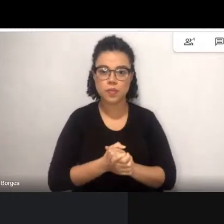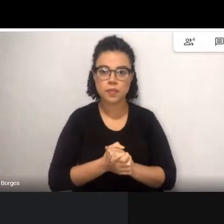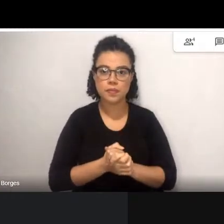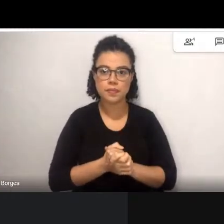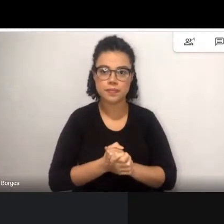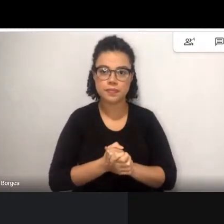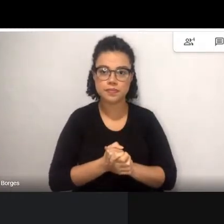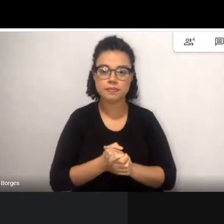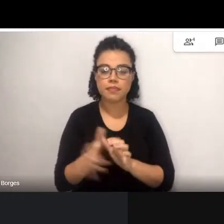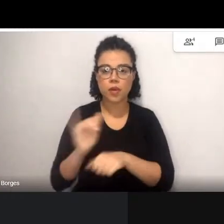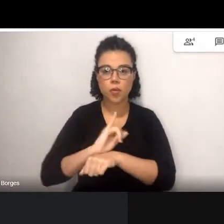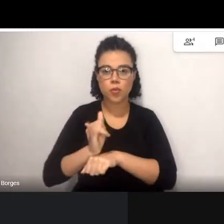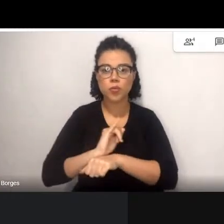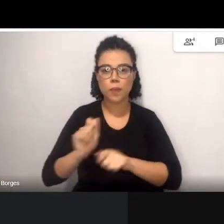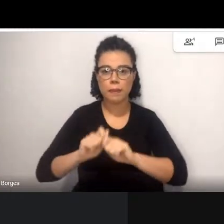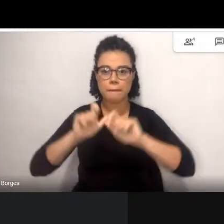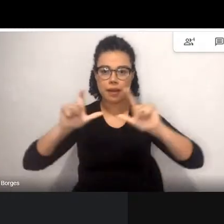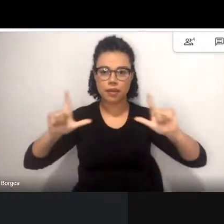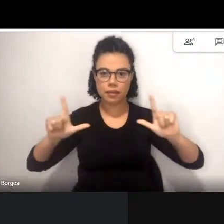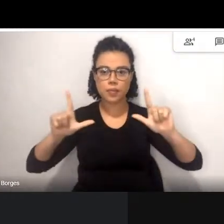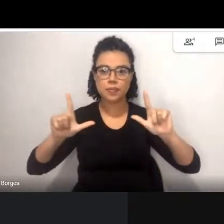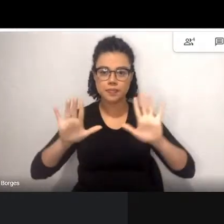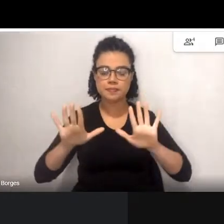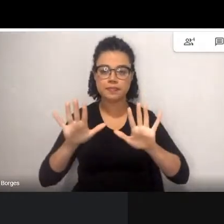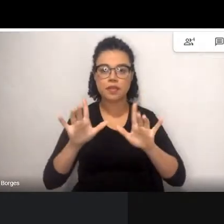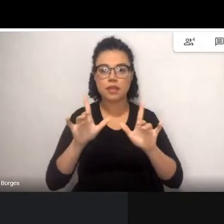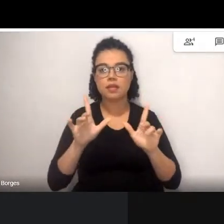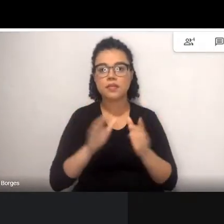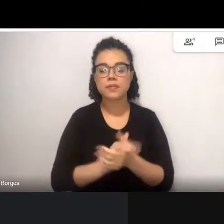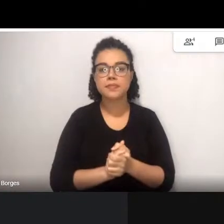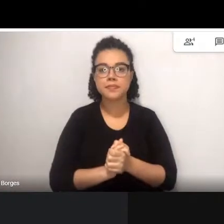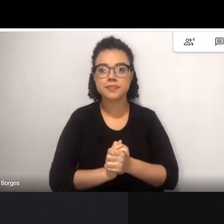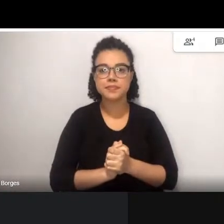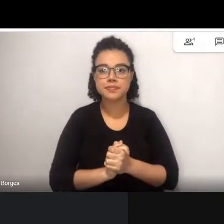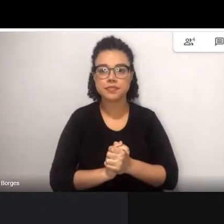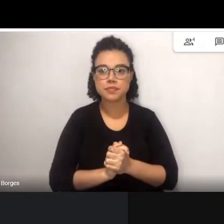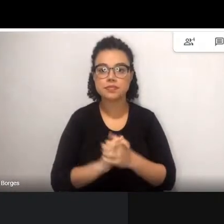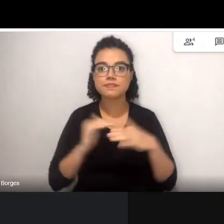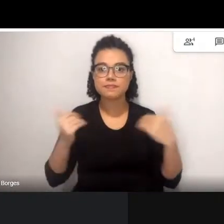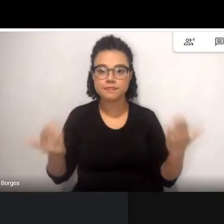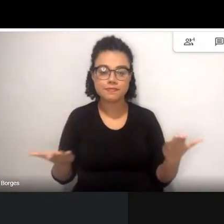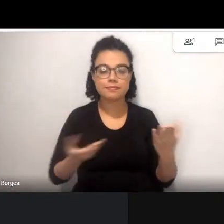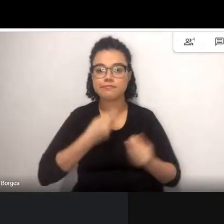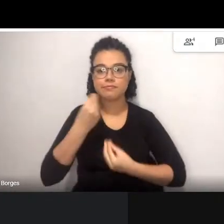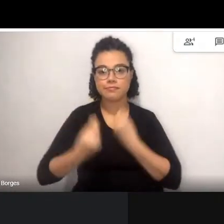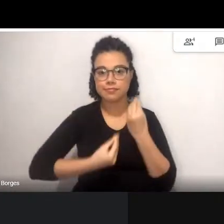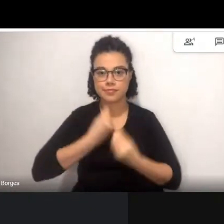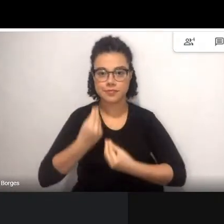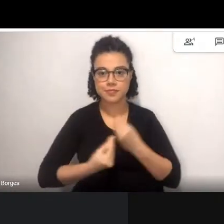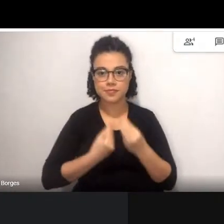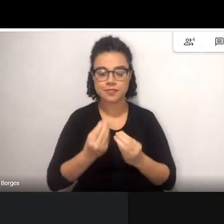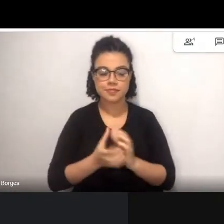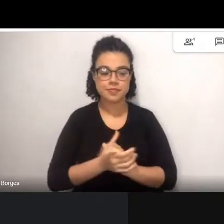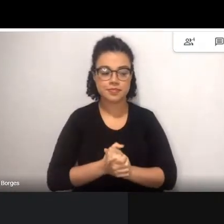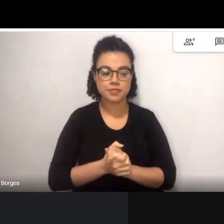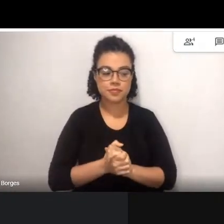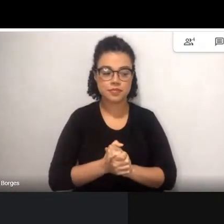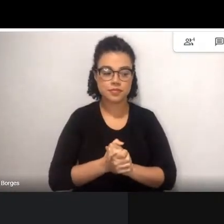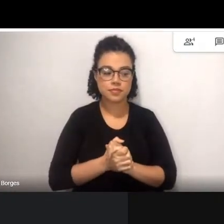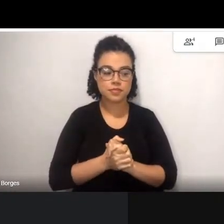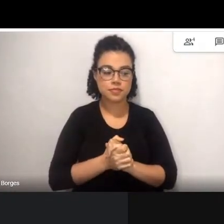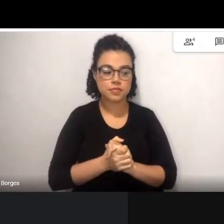YouTube aberto, tá? Senão vai atrapalhar a gente, tá bom, pessoal? Então, vamos lá. Dentro dessa